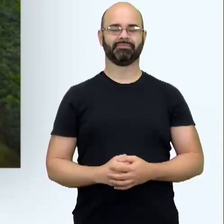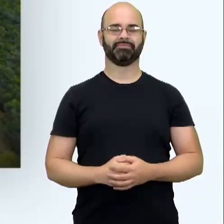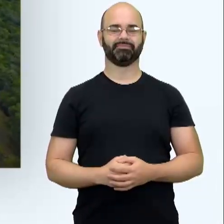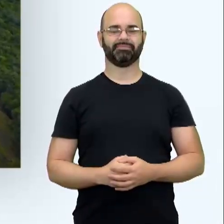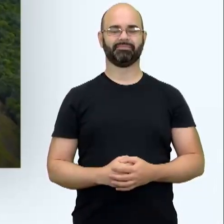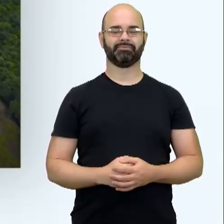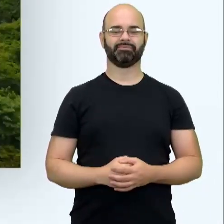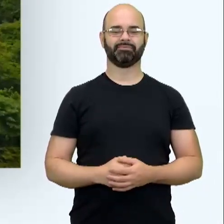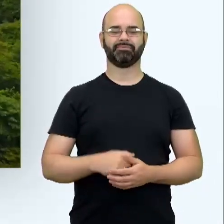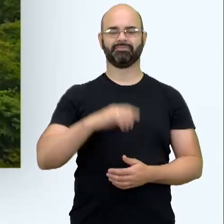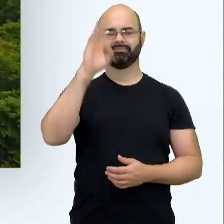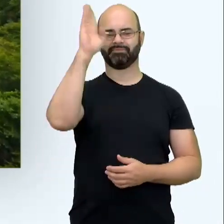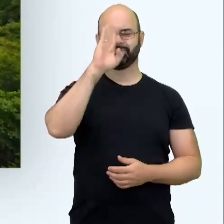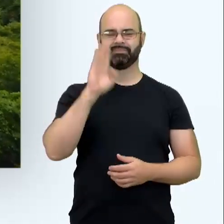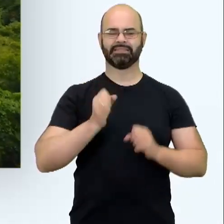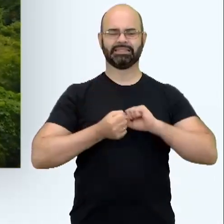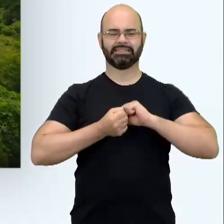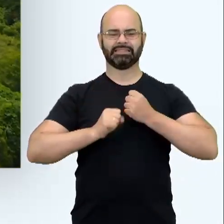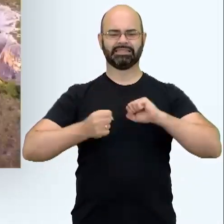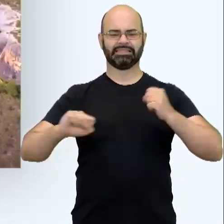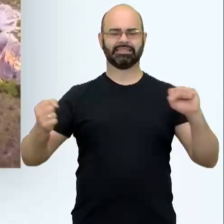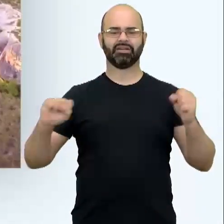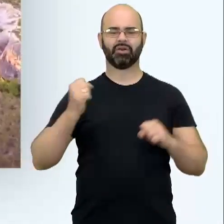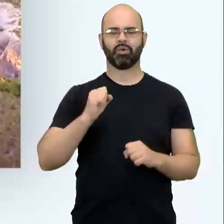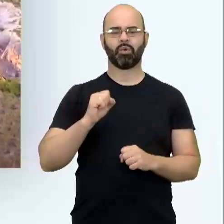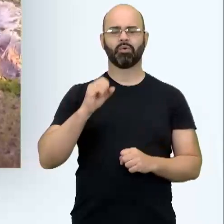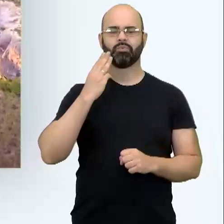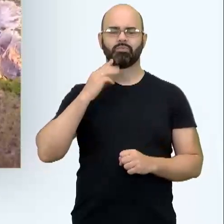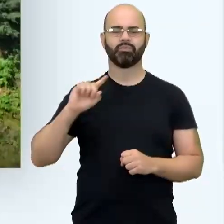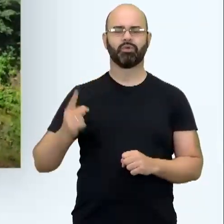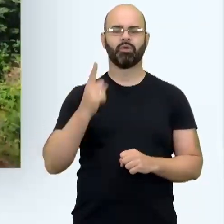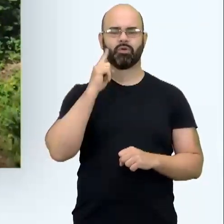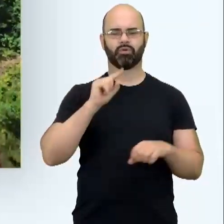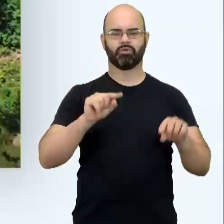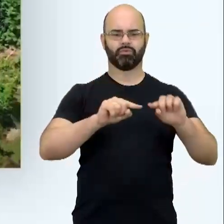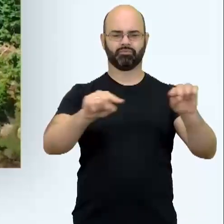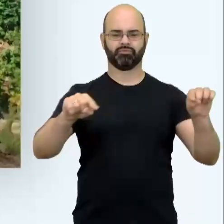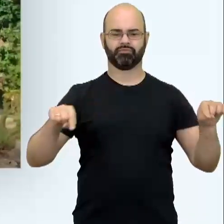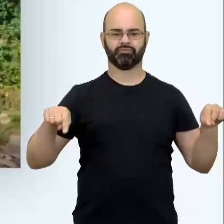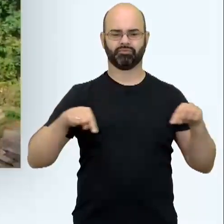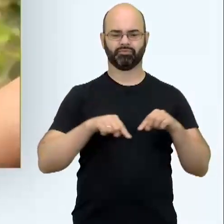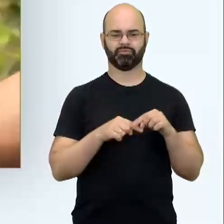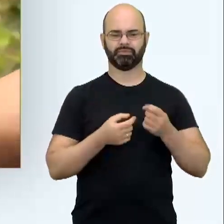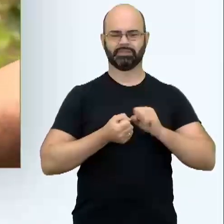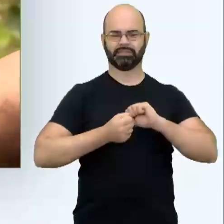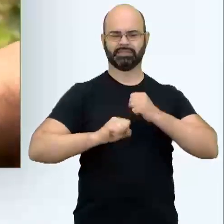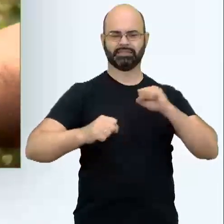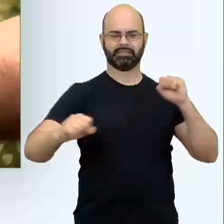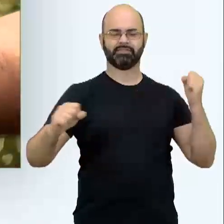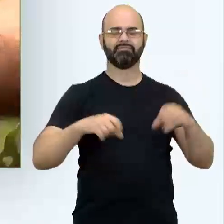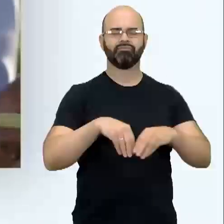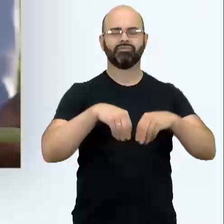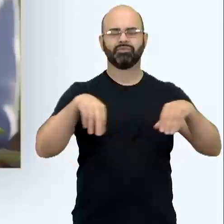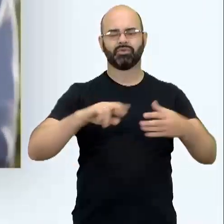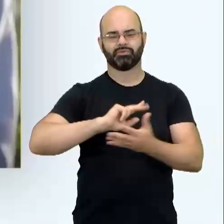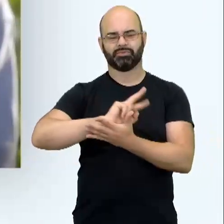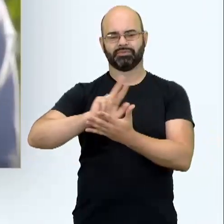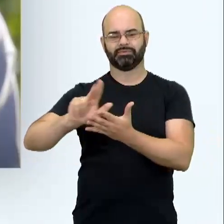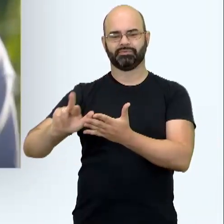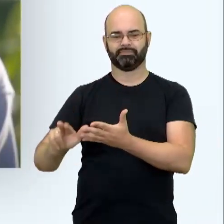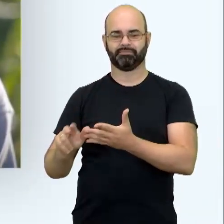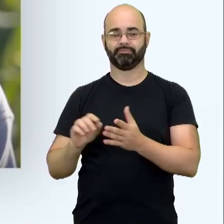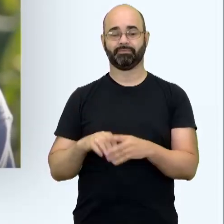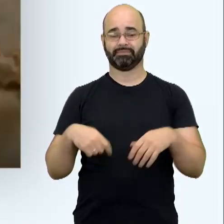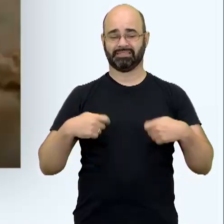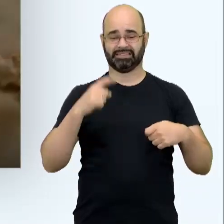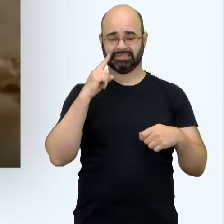O Brasil é imenso. Com mais de 8,5 milhões de quilômetros quadrados, o nosso território tem diversos tipos de solos. E são